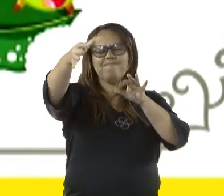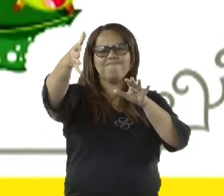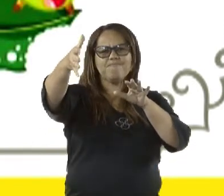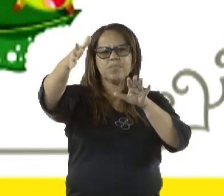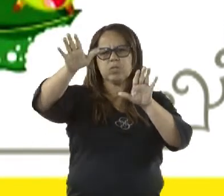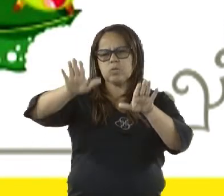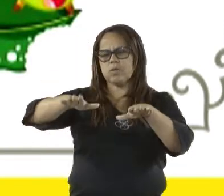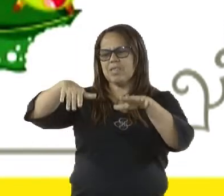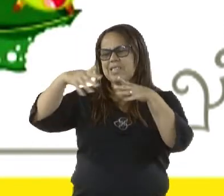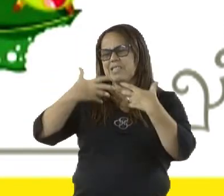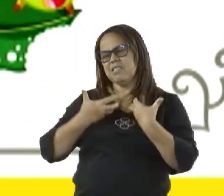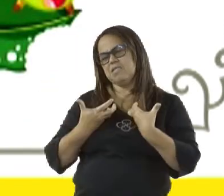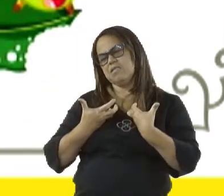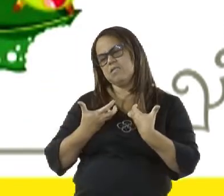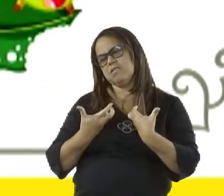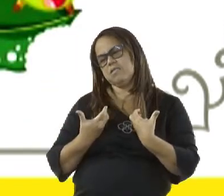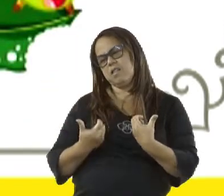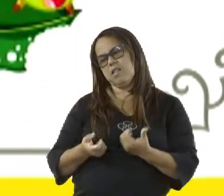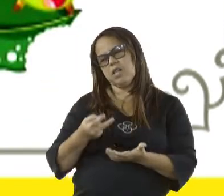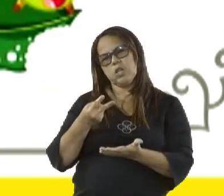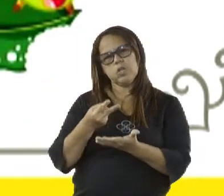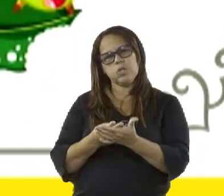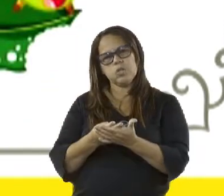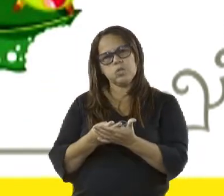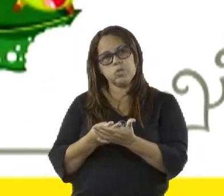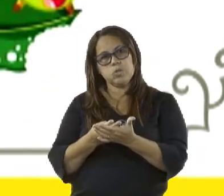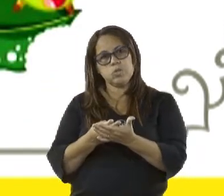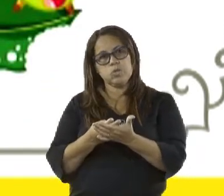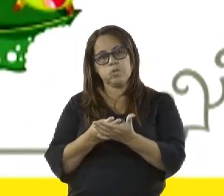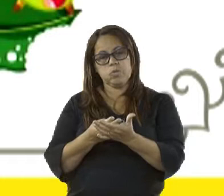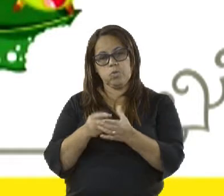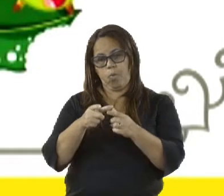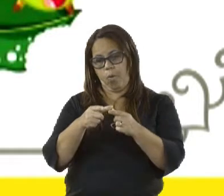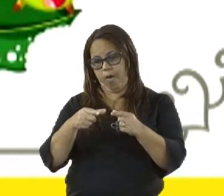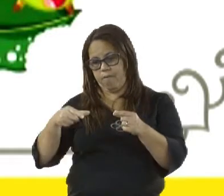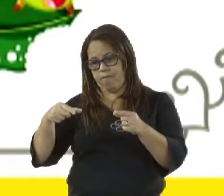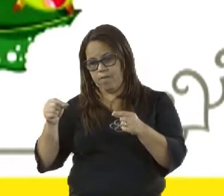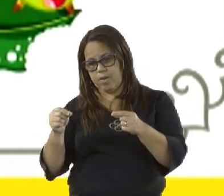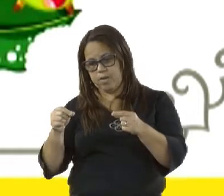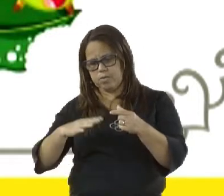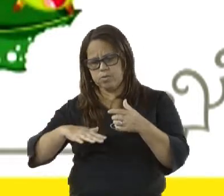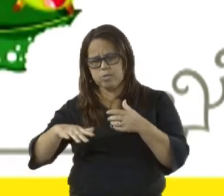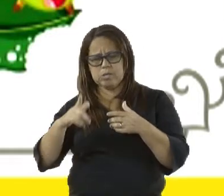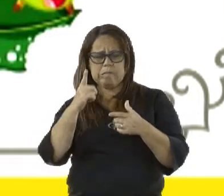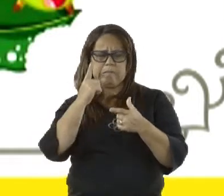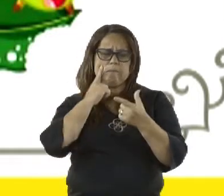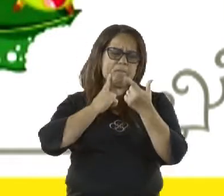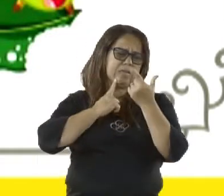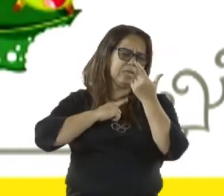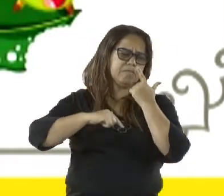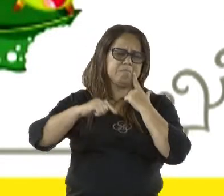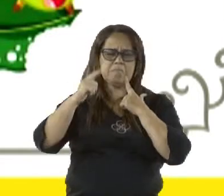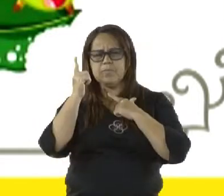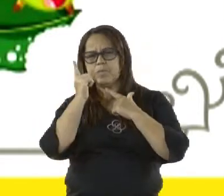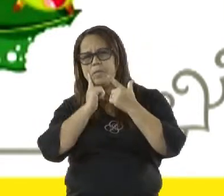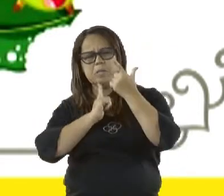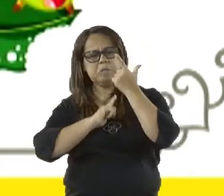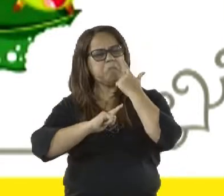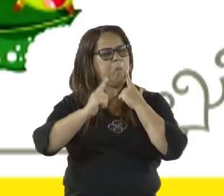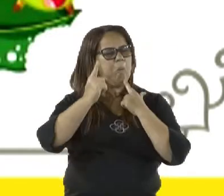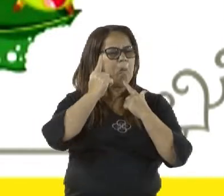Pousou exausta e deitou-se embaixo de uma pequena folha no chão. E passou a chorar por vários